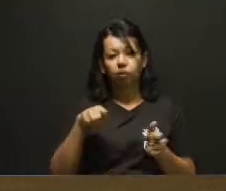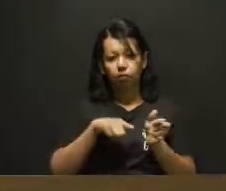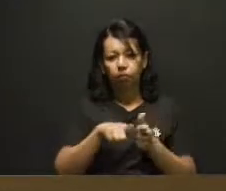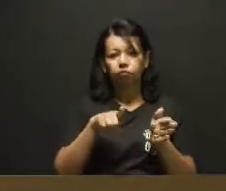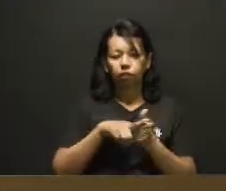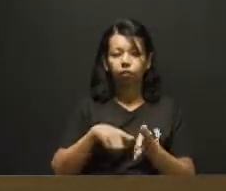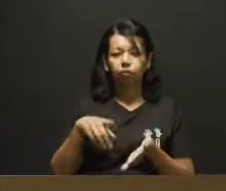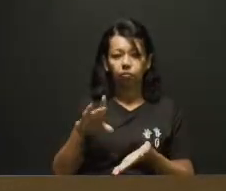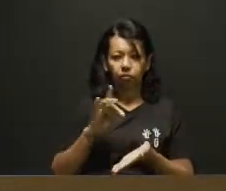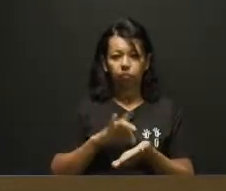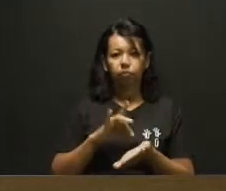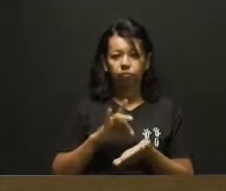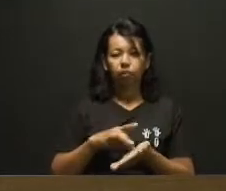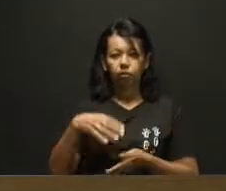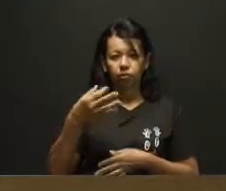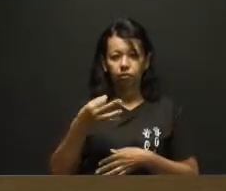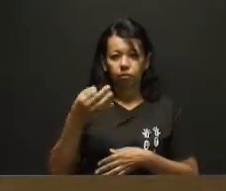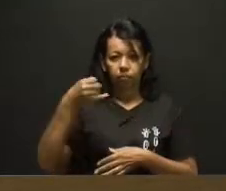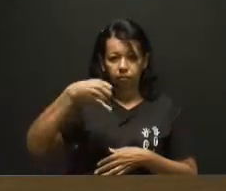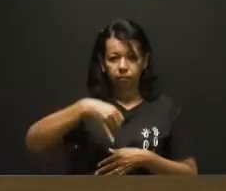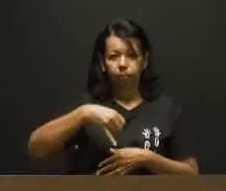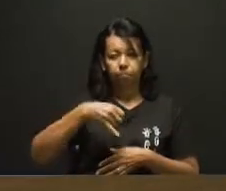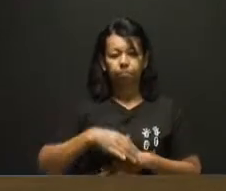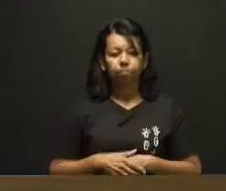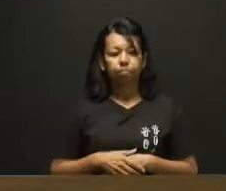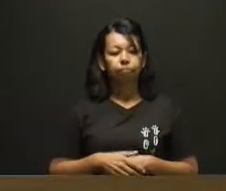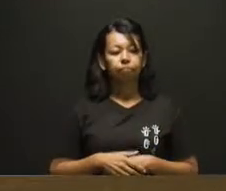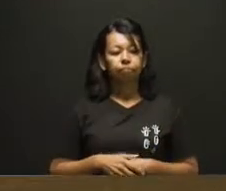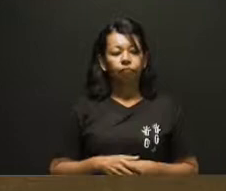feita então é